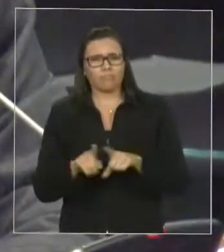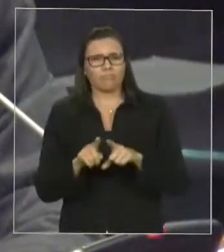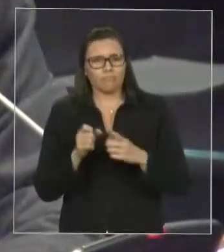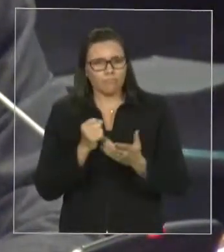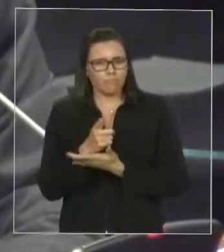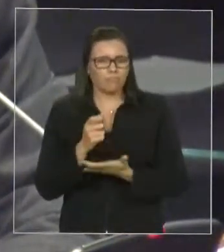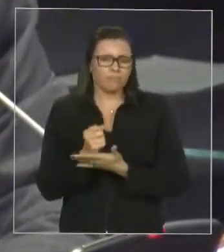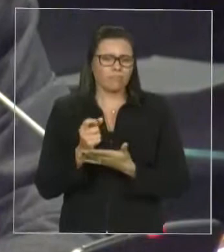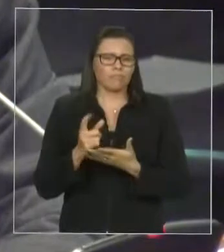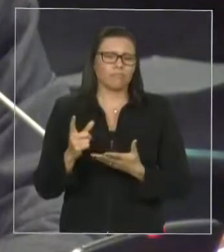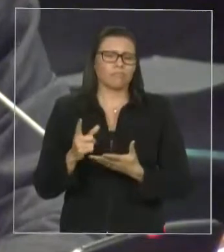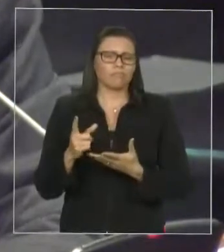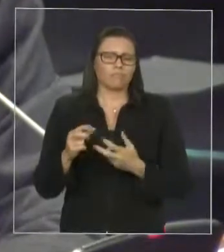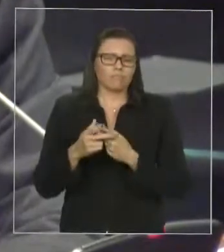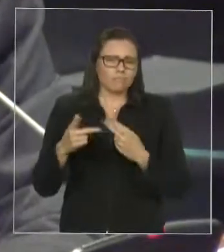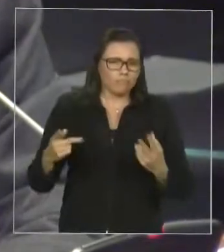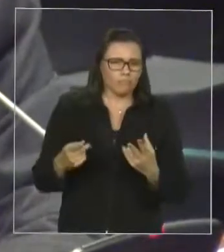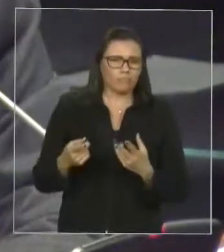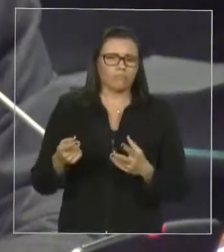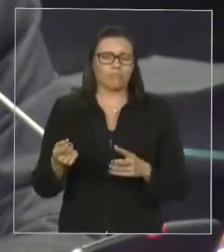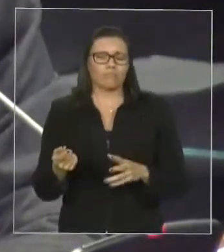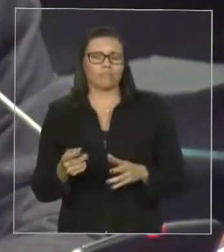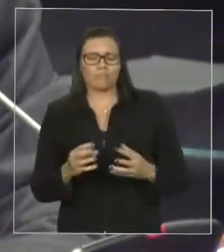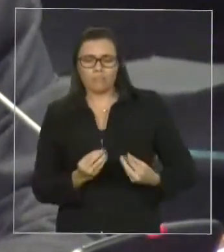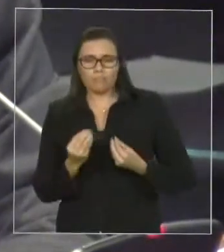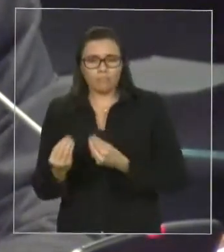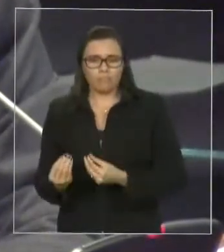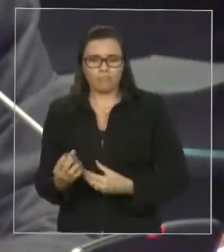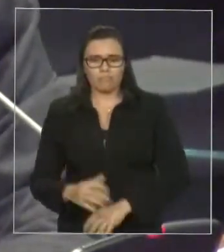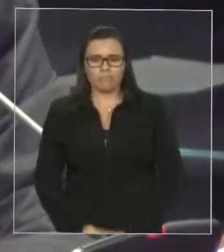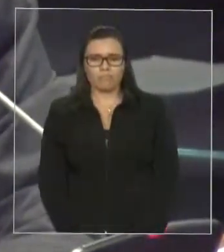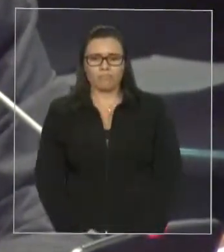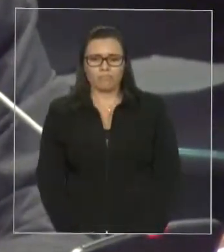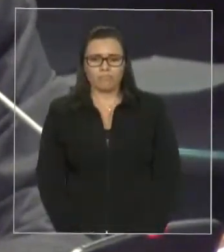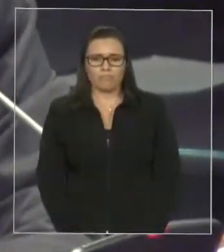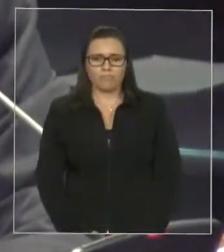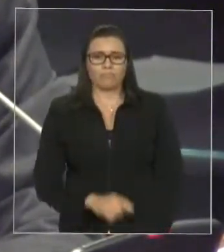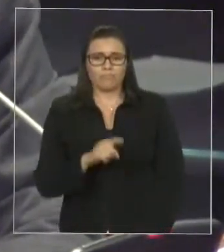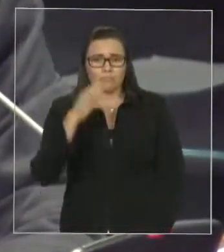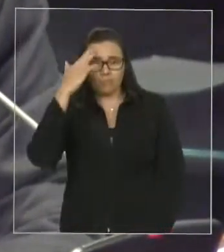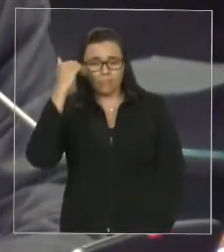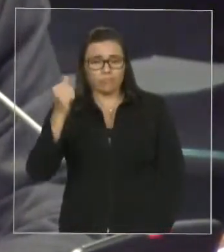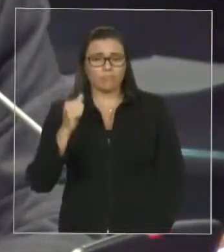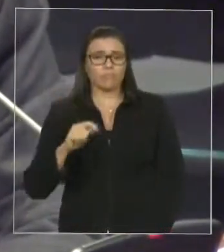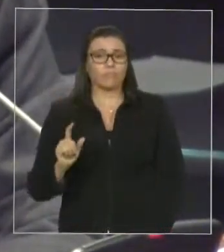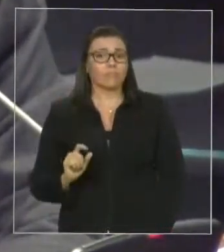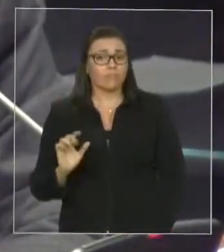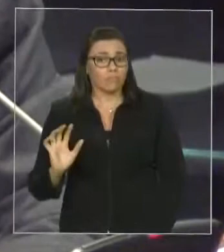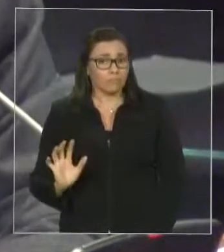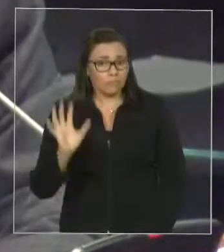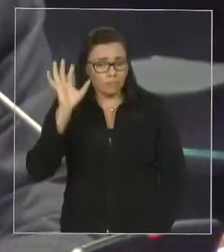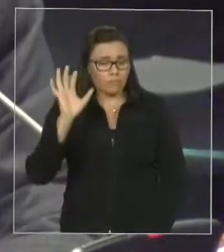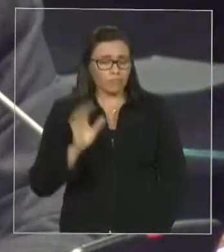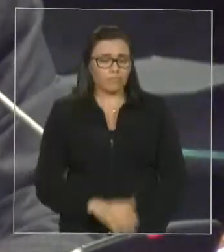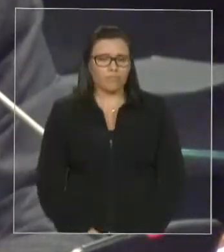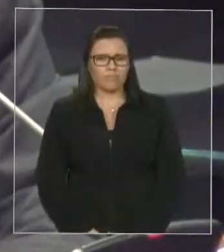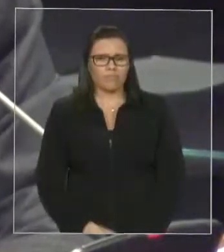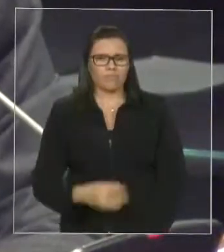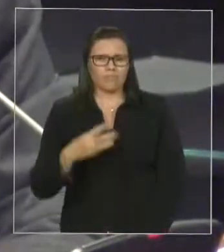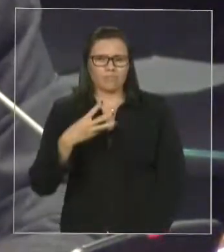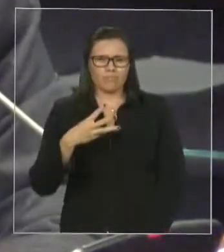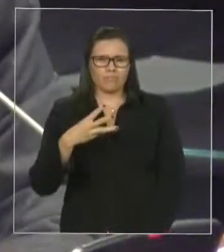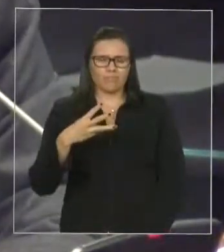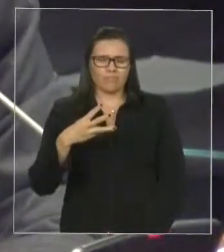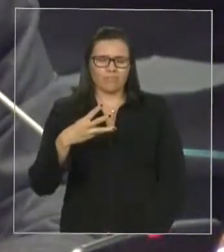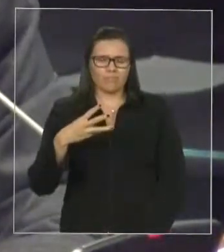mudança que se gasta, salvo engano, quase 30 milhões por mês para a manutenção desses hospitais. O hospital de trauma vai desafogar